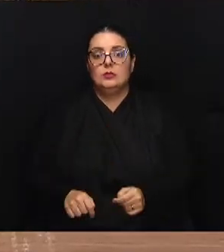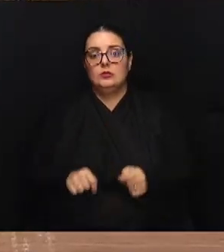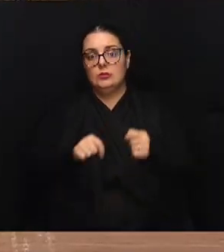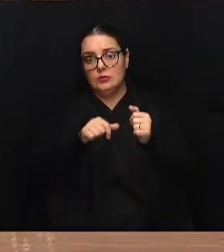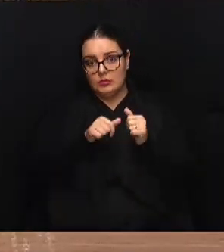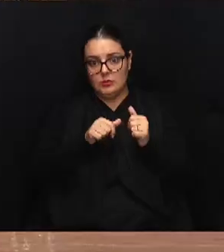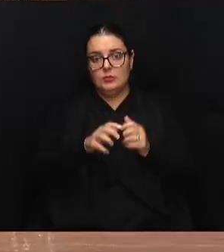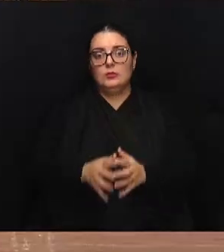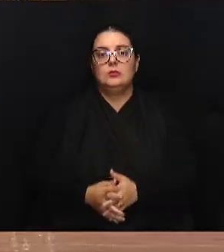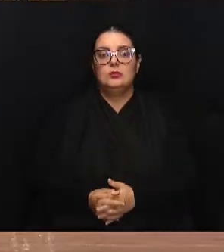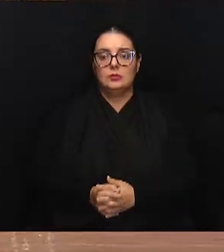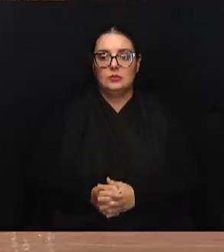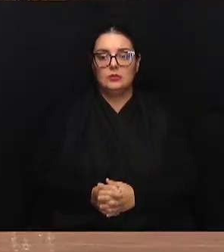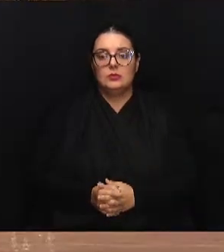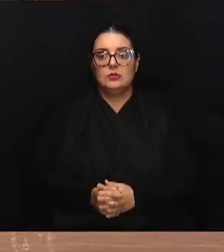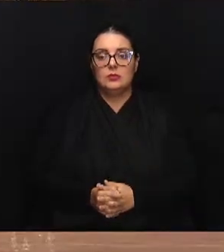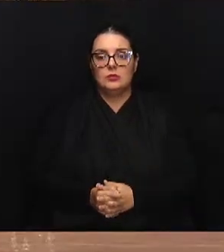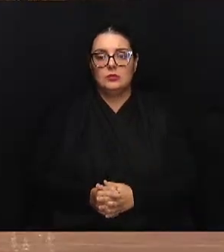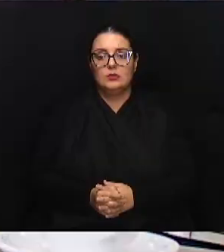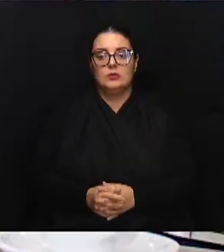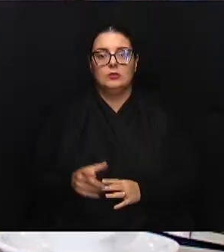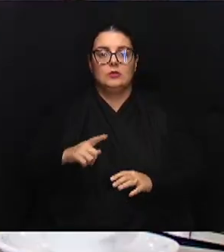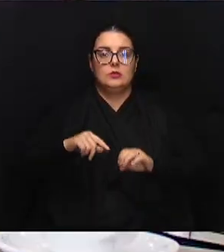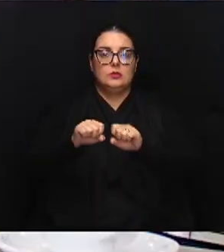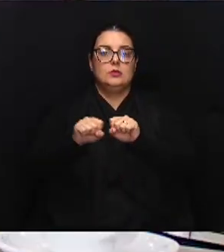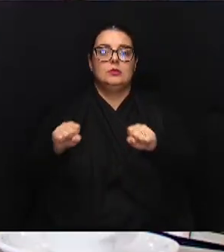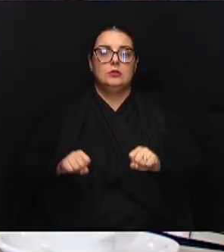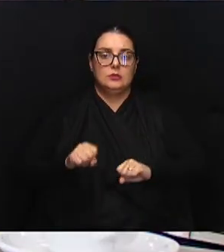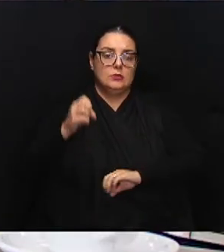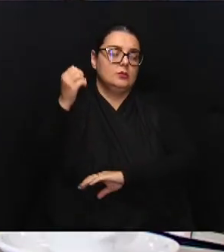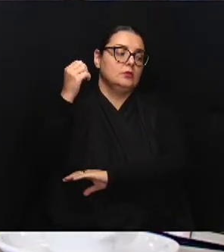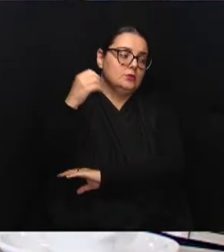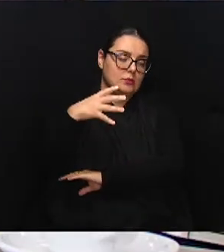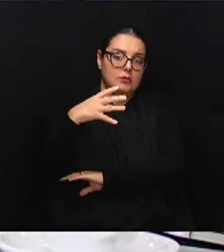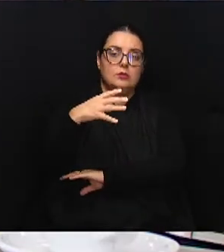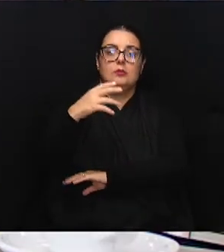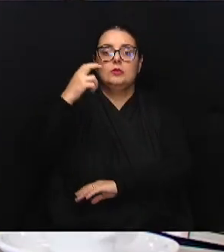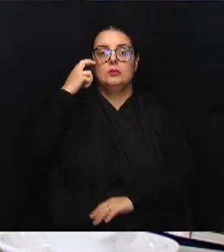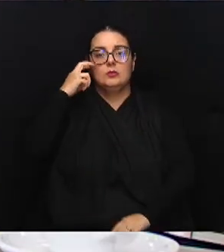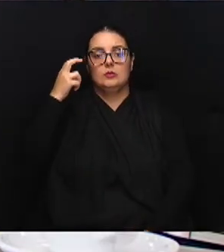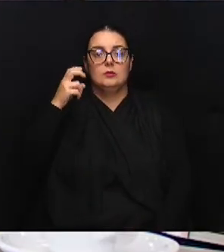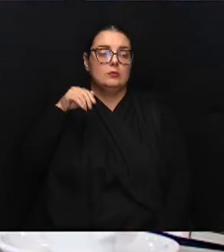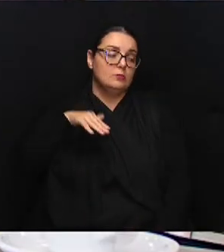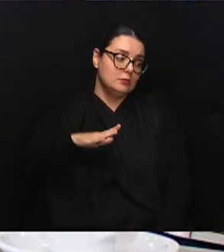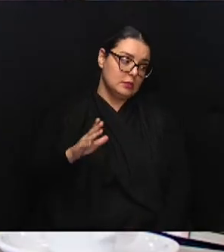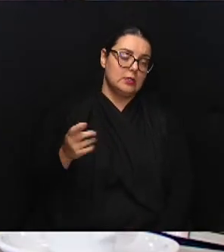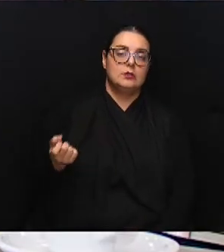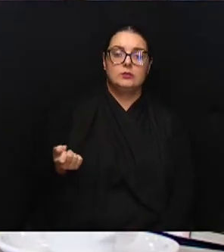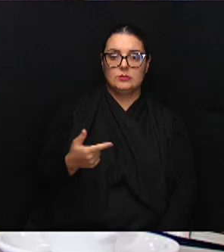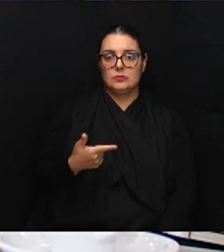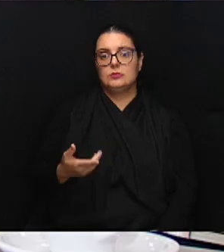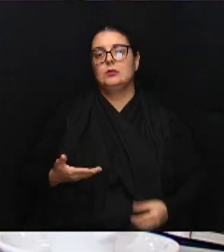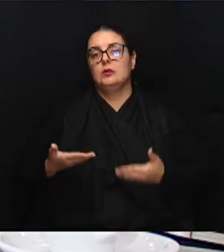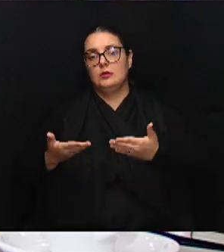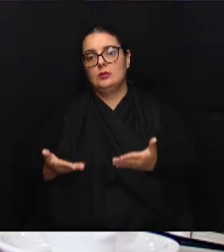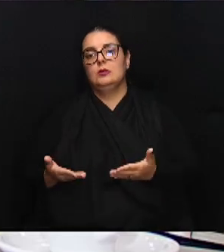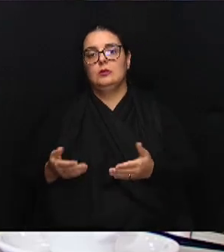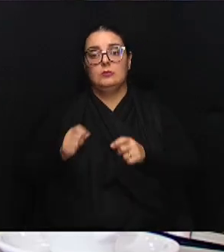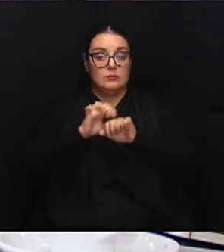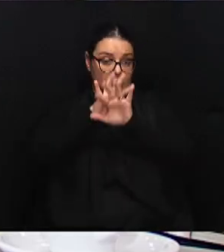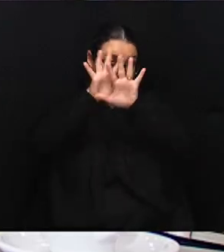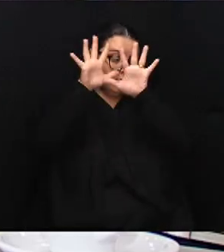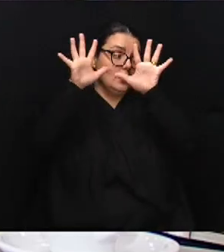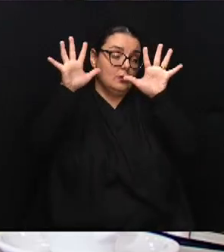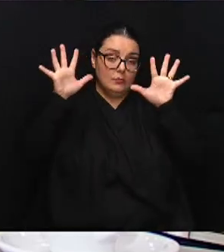benefícios que você ter um sistema de iluminação pública inteligente, para além de oferecer uma